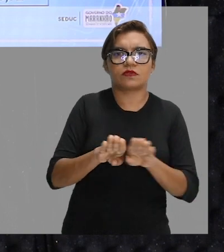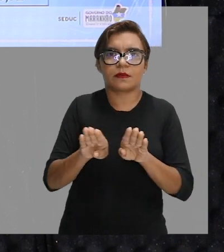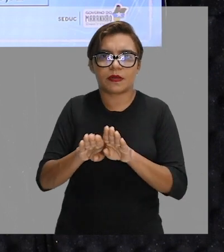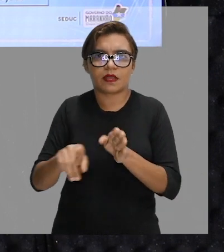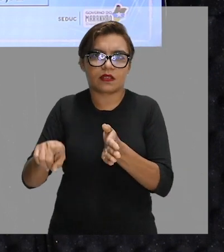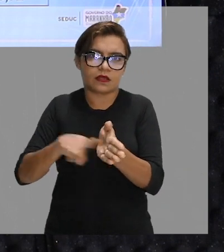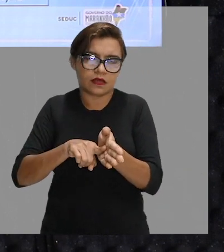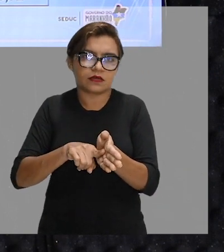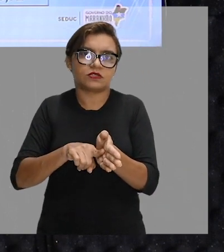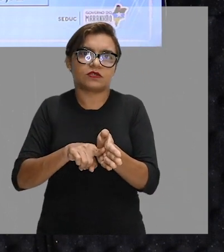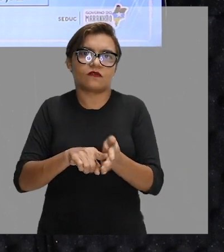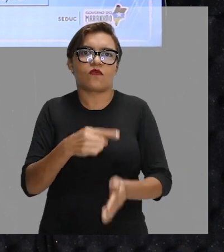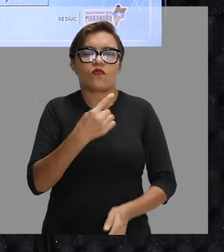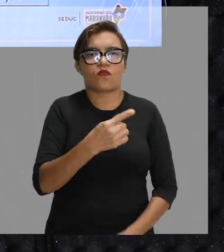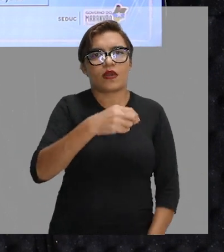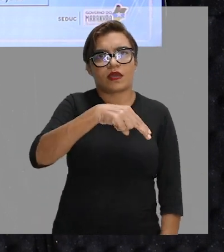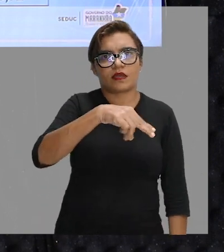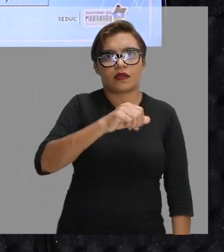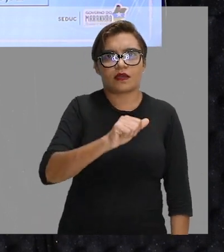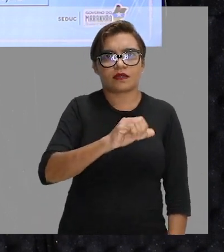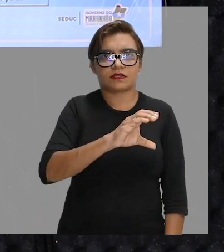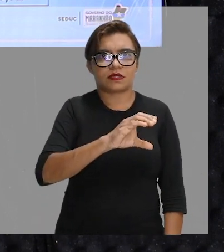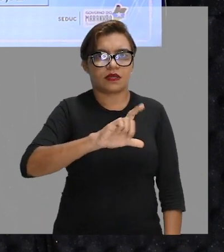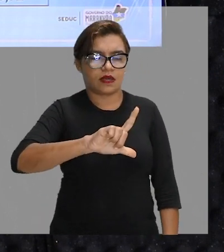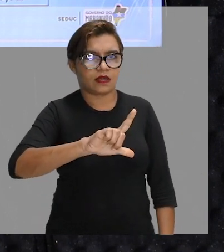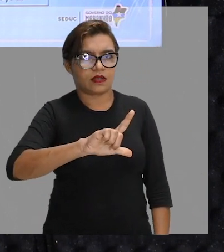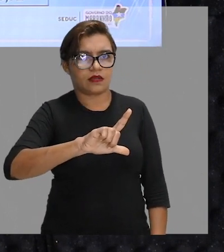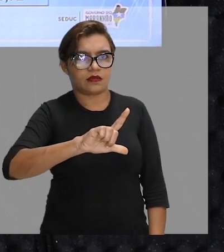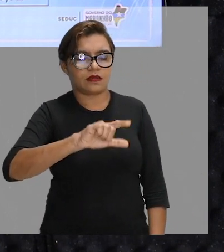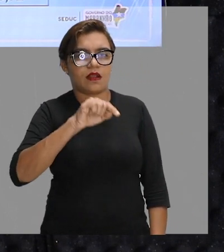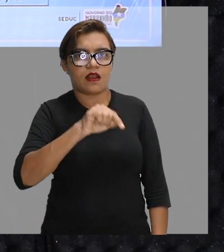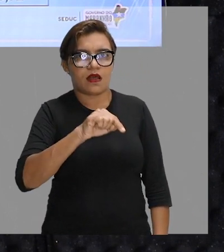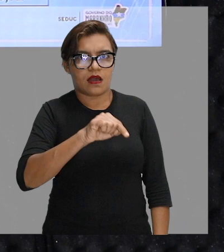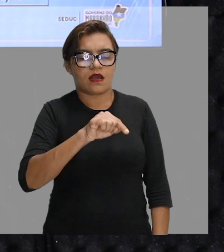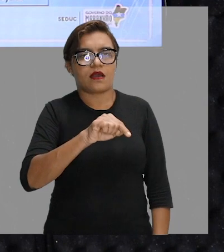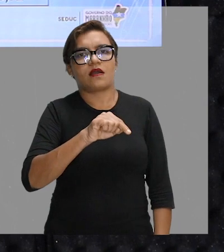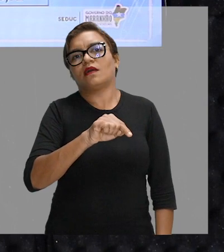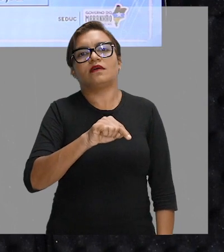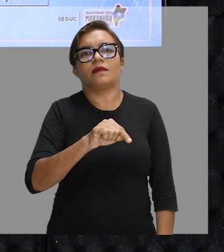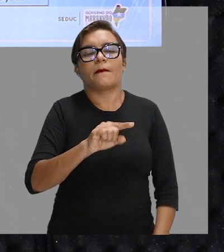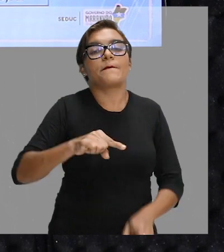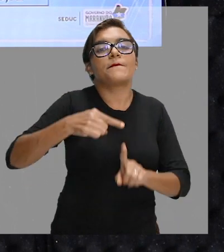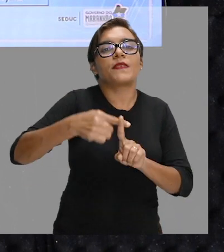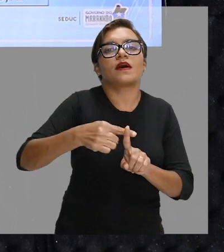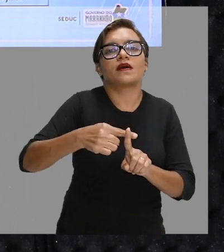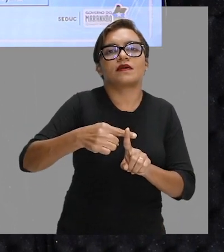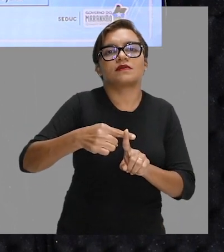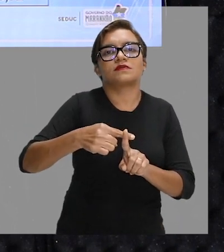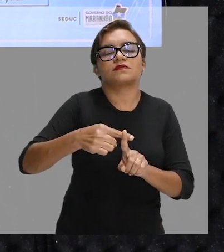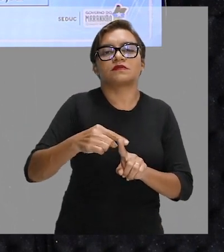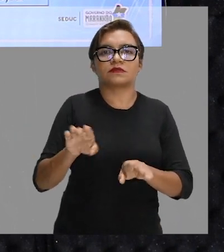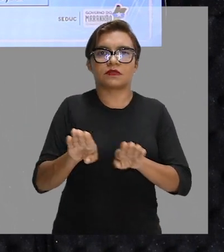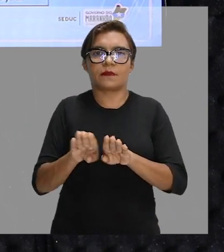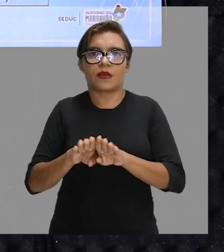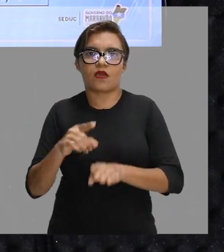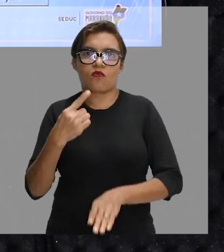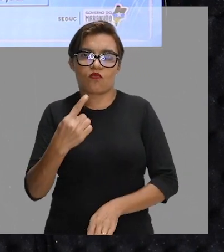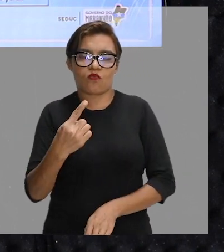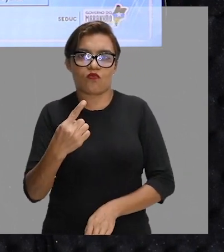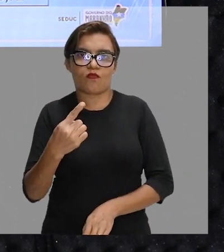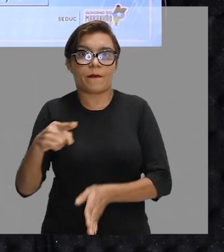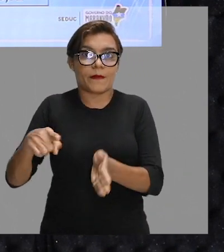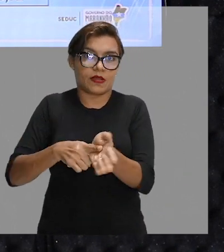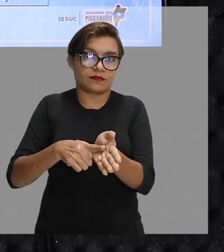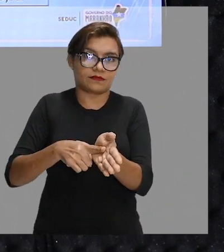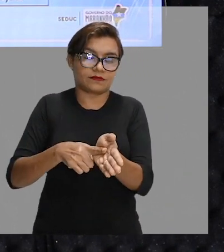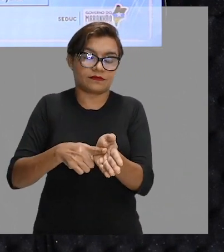de NaCl, vai gerar 1 de Na+, e 1 de